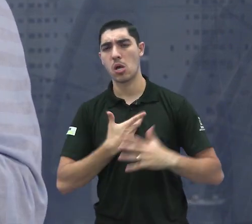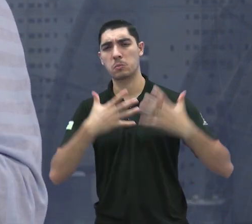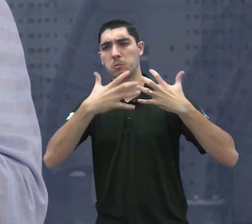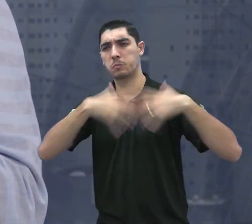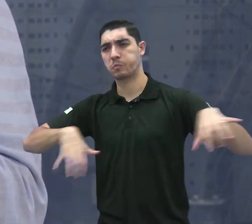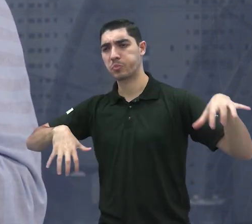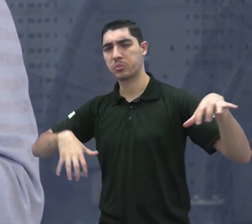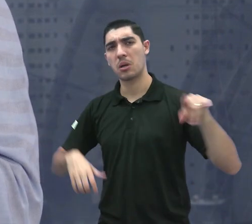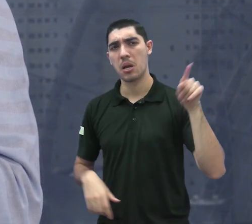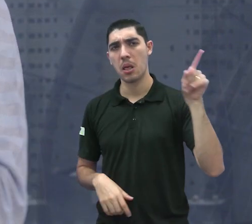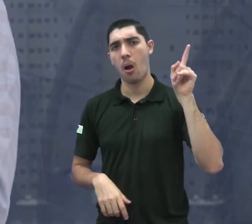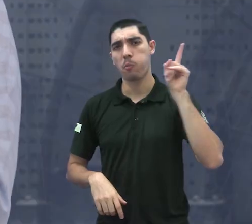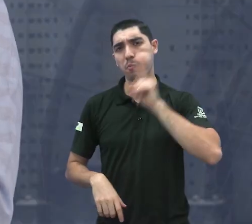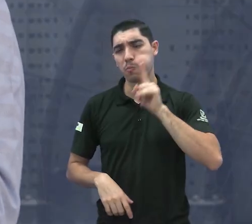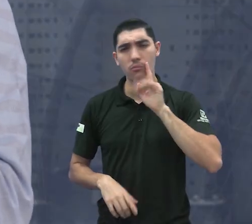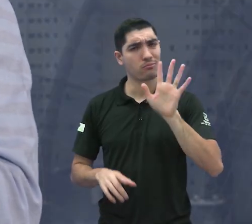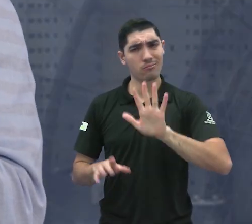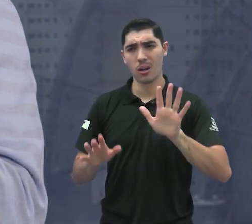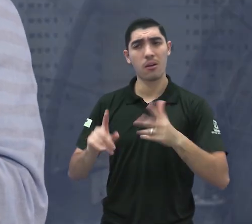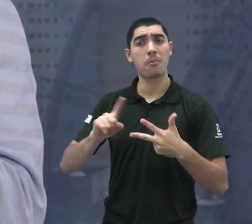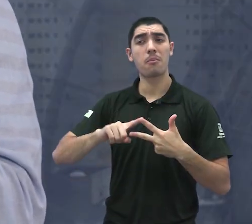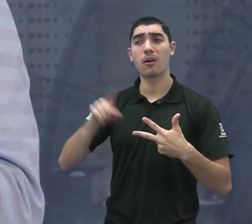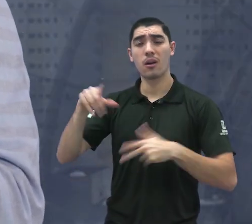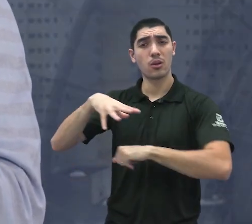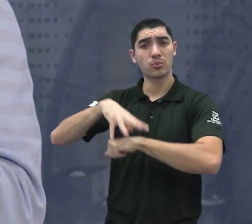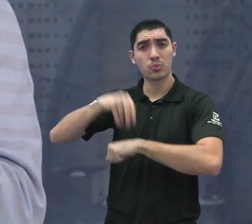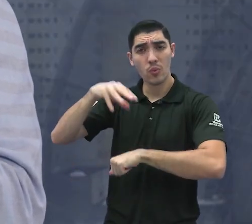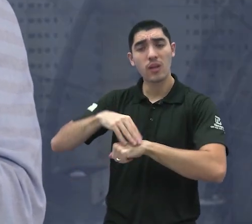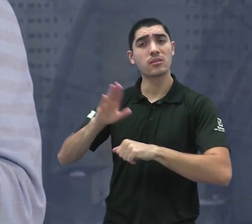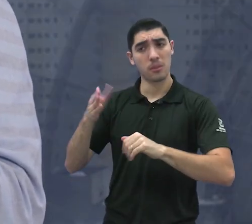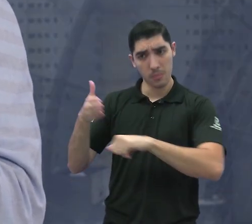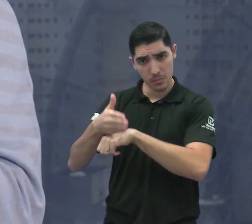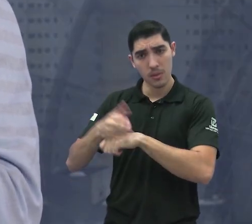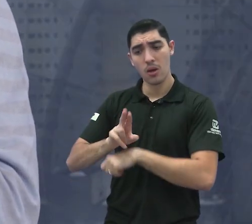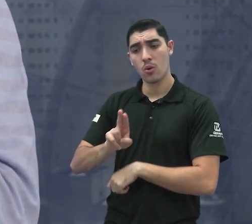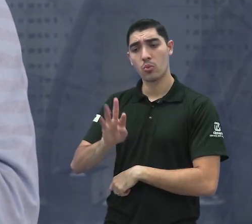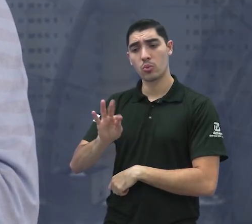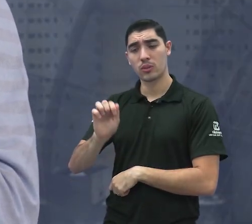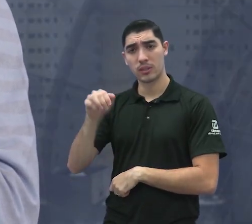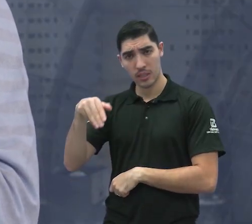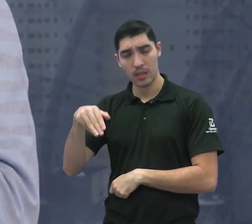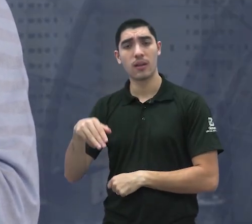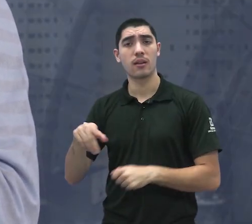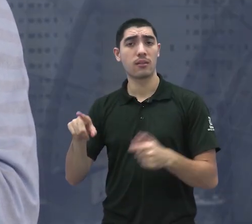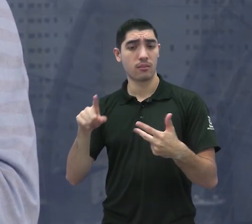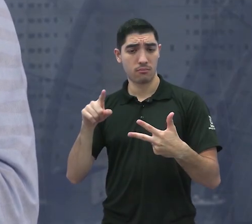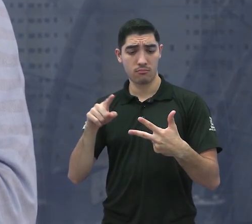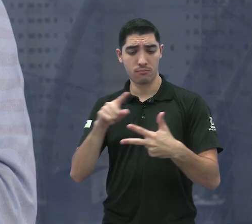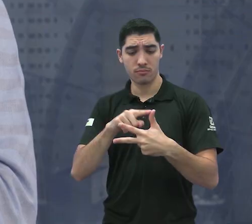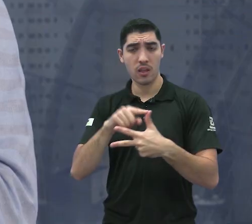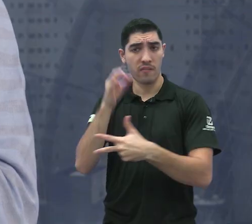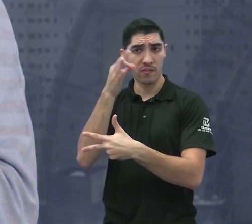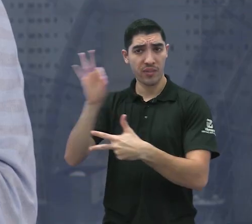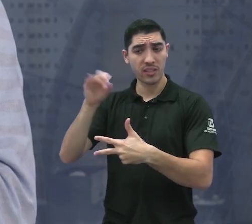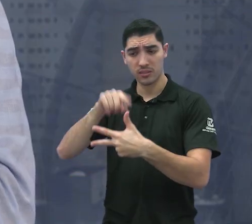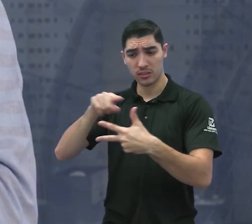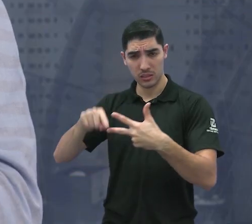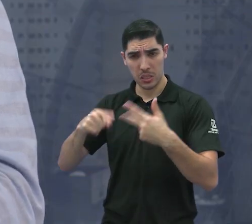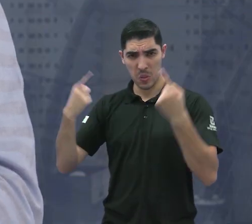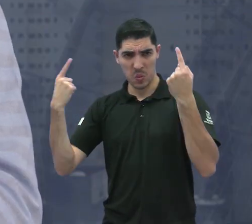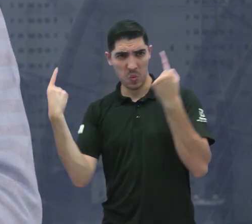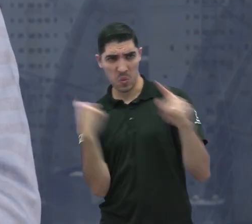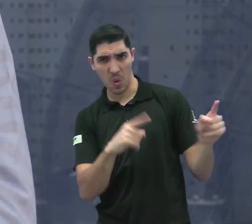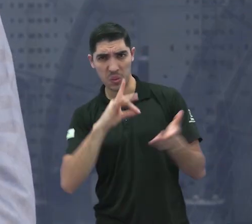maneira nenhuma a Suécia, que hoje já vai fazer parte da OTAN, já faz parte da OTAN, e a França não são de maneira nenhuma inimigos dos Estados Unidos ou adversários em